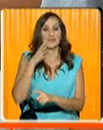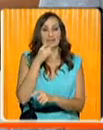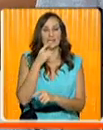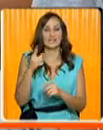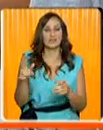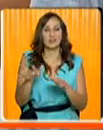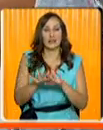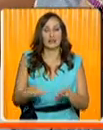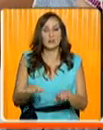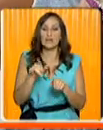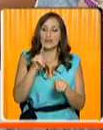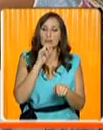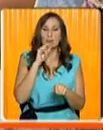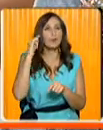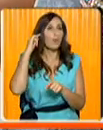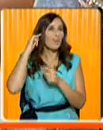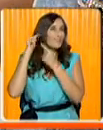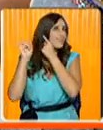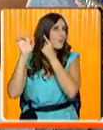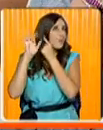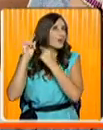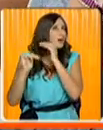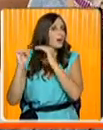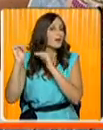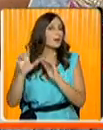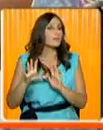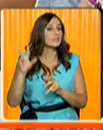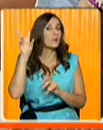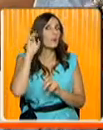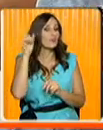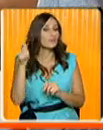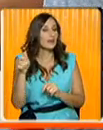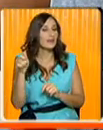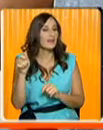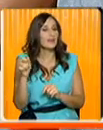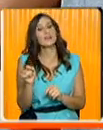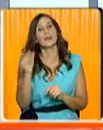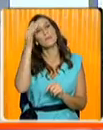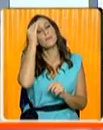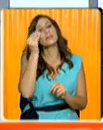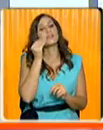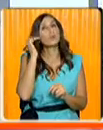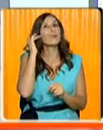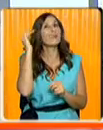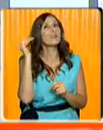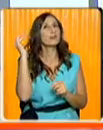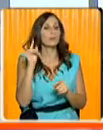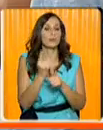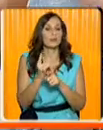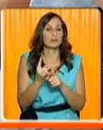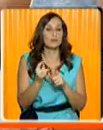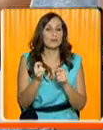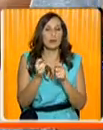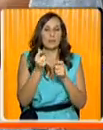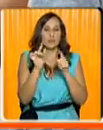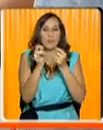nada mais pastoso. E aí é que se tem que afinar o ouvido, repara. Tem que se afinar o ouvido à acústica, porque é para aprender aquele tonzinho. Porque o que faz um gênio é uma